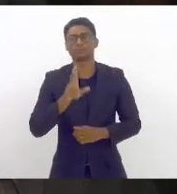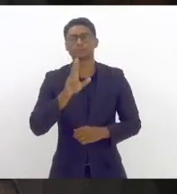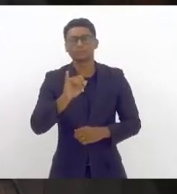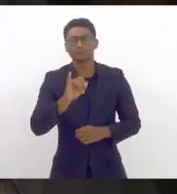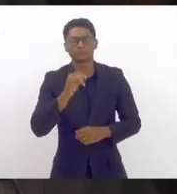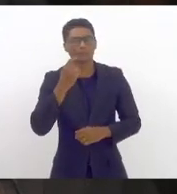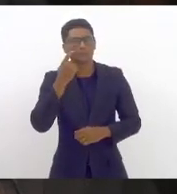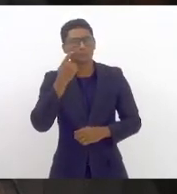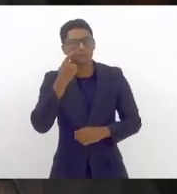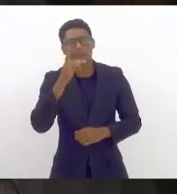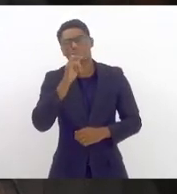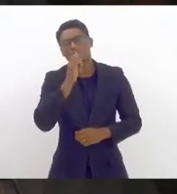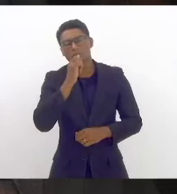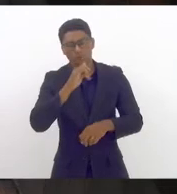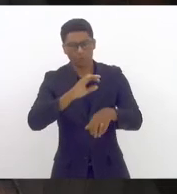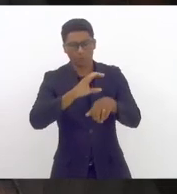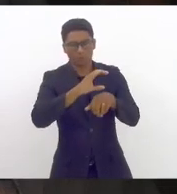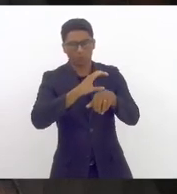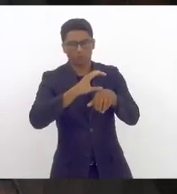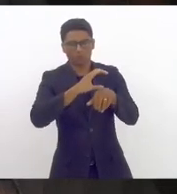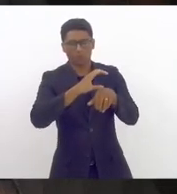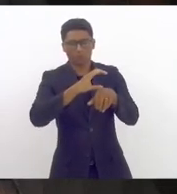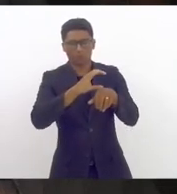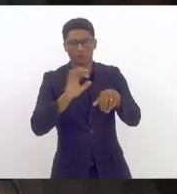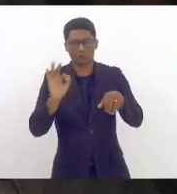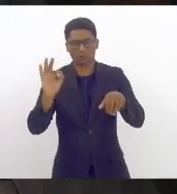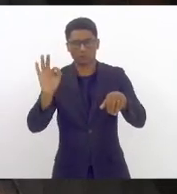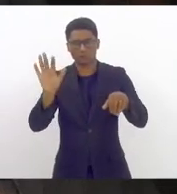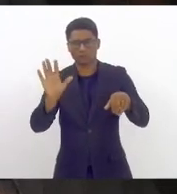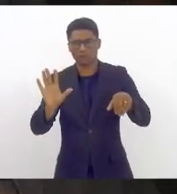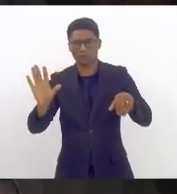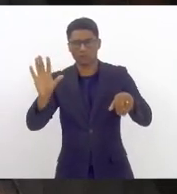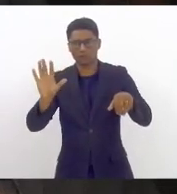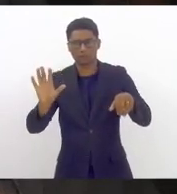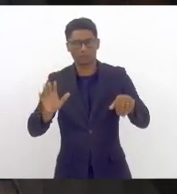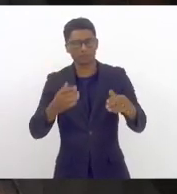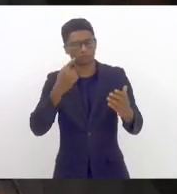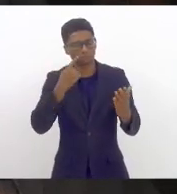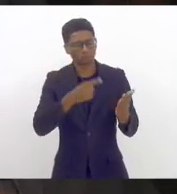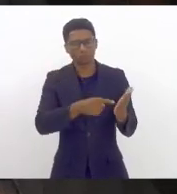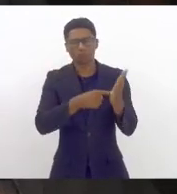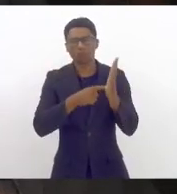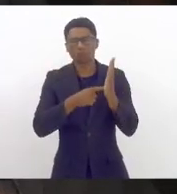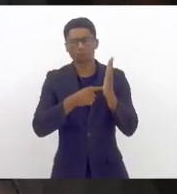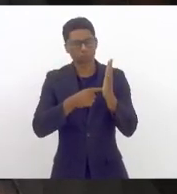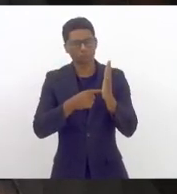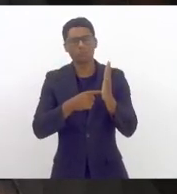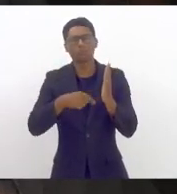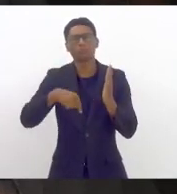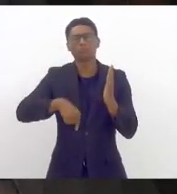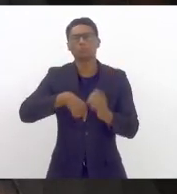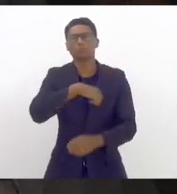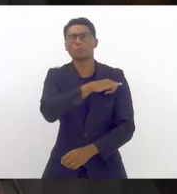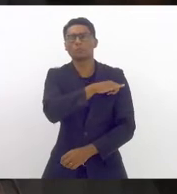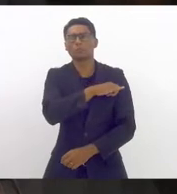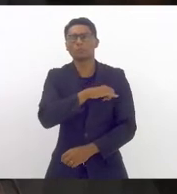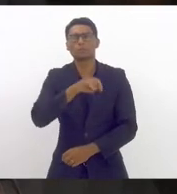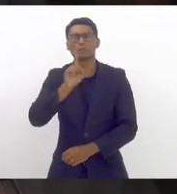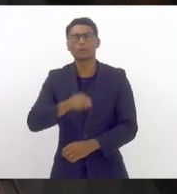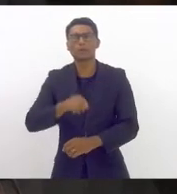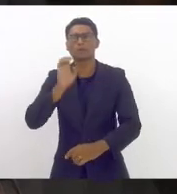federal examina que nós somos uma federação uma